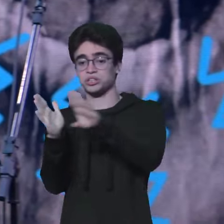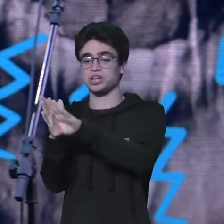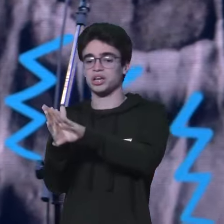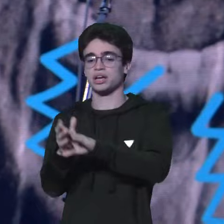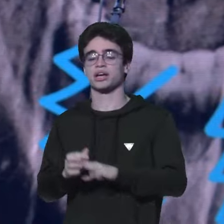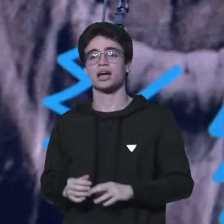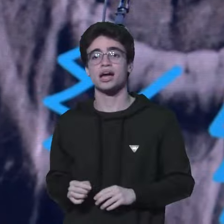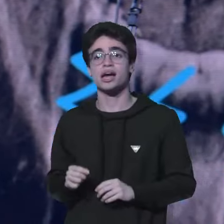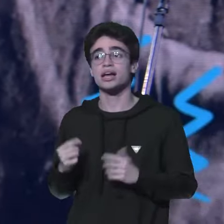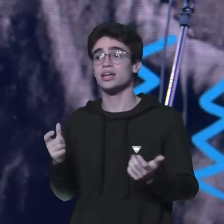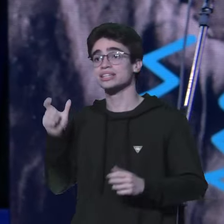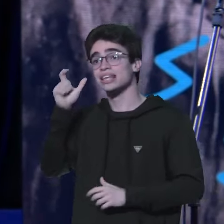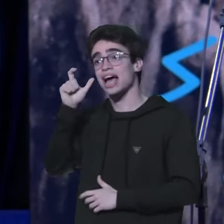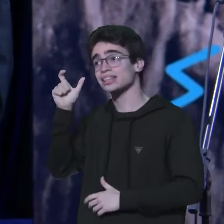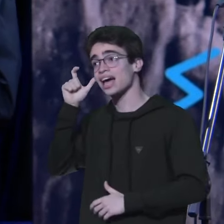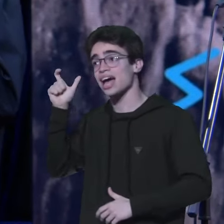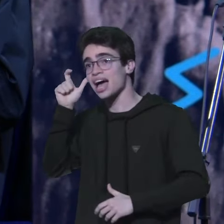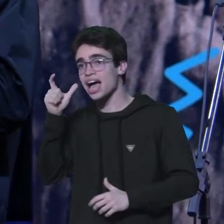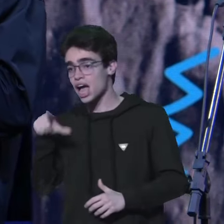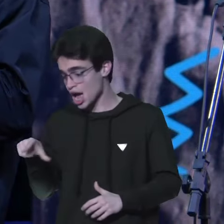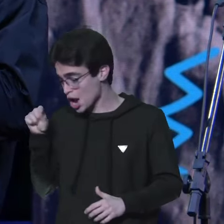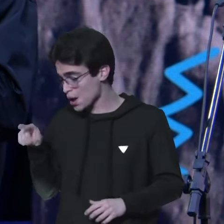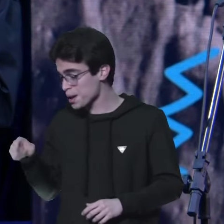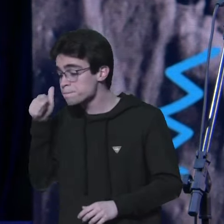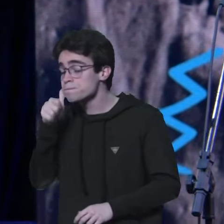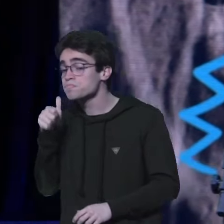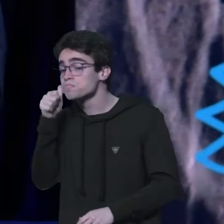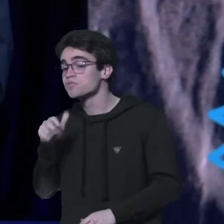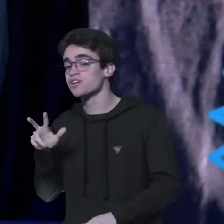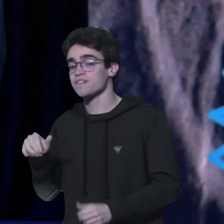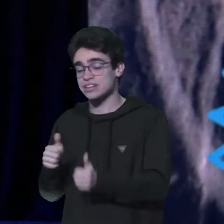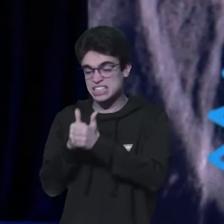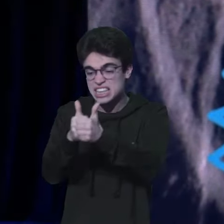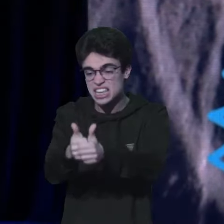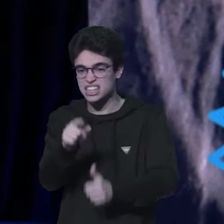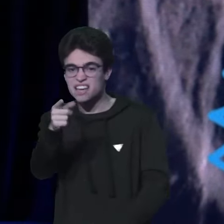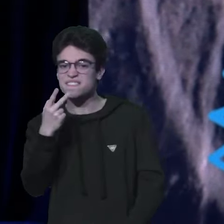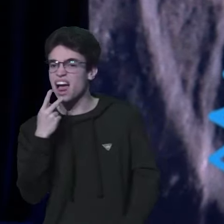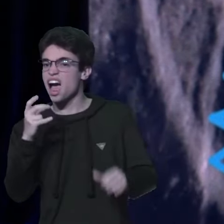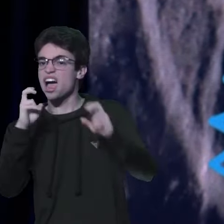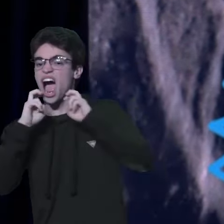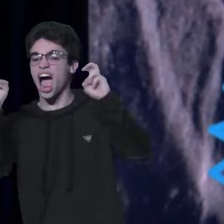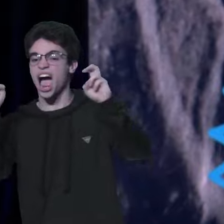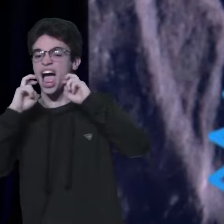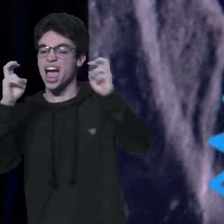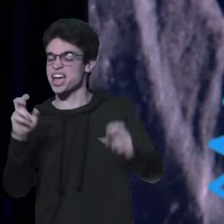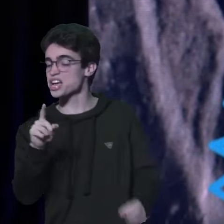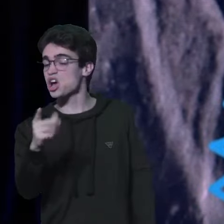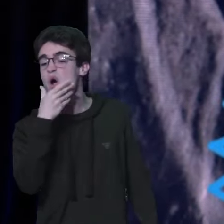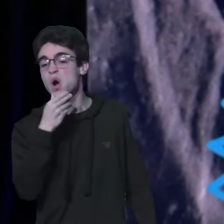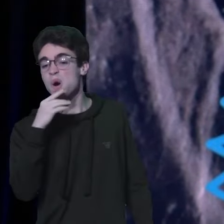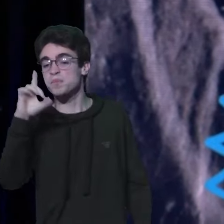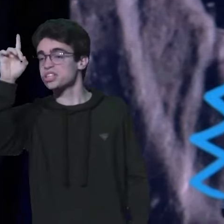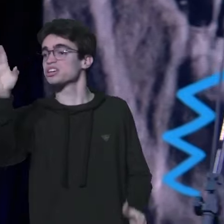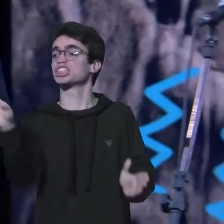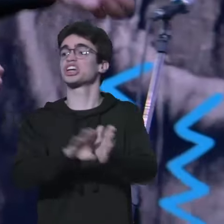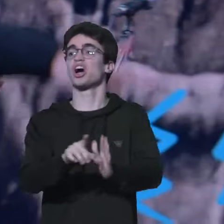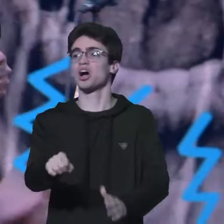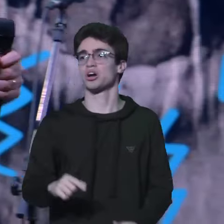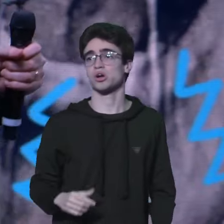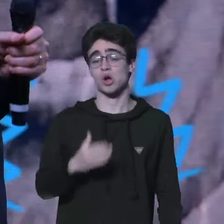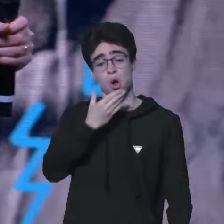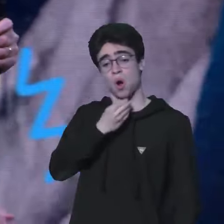Satanás já escolhe uma mulher para ficar seguindo eles e gritando: os homens de Deus chegaram, o homem